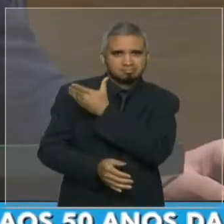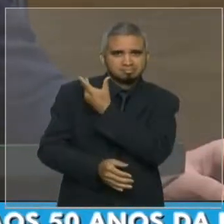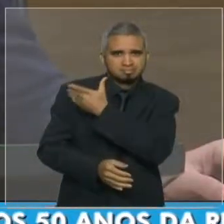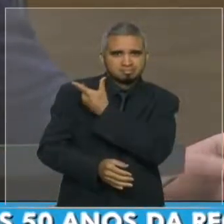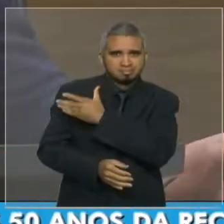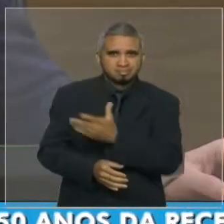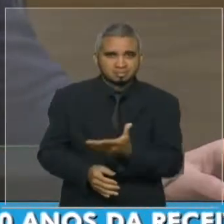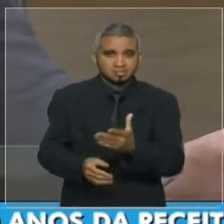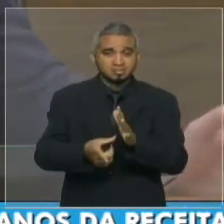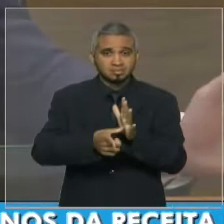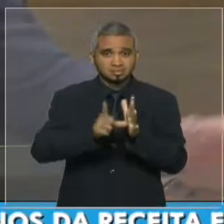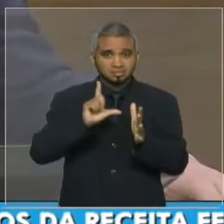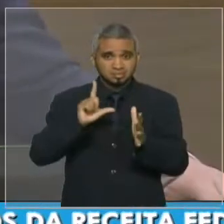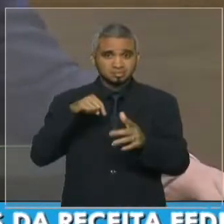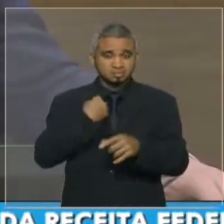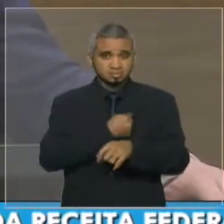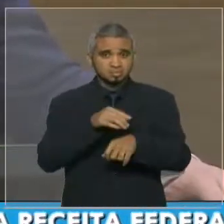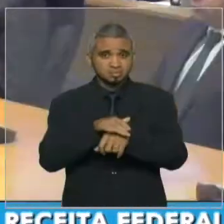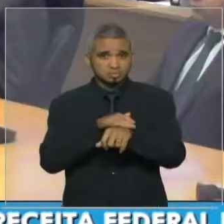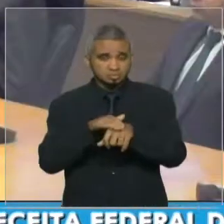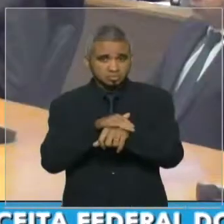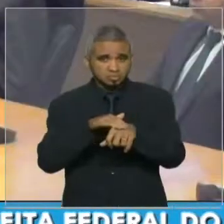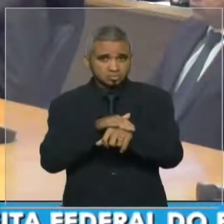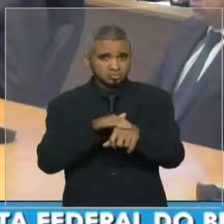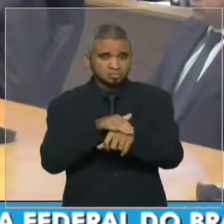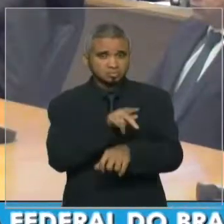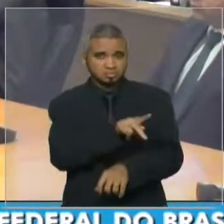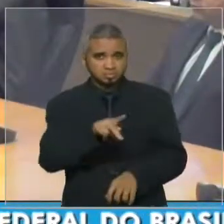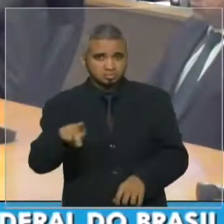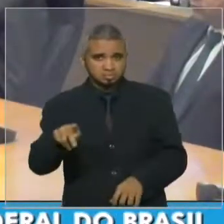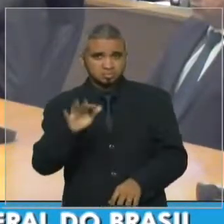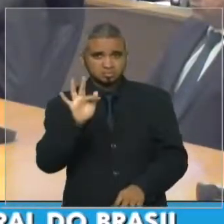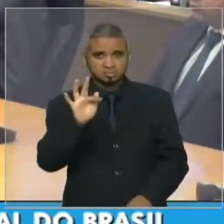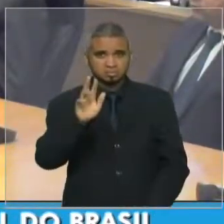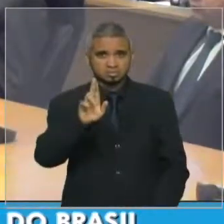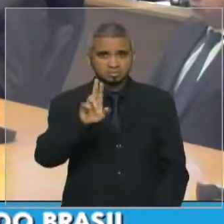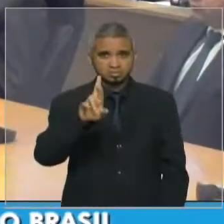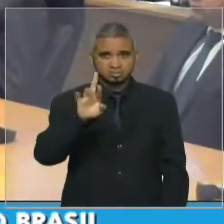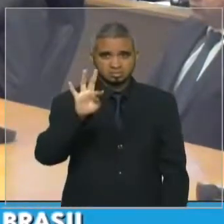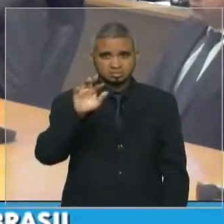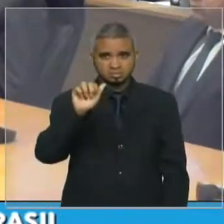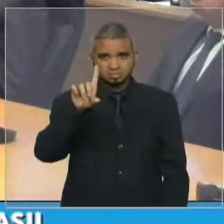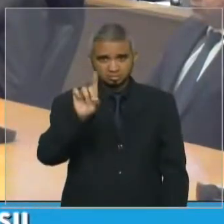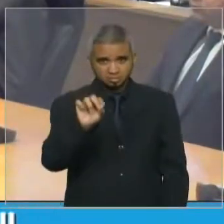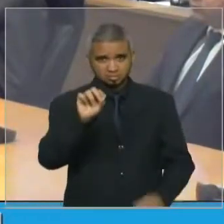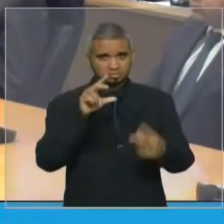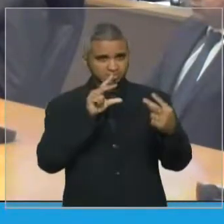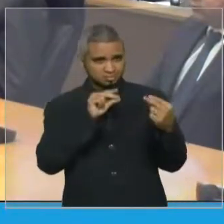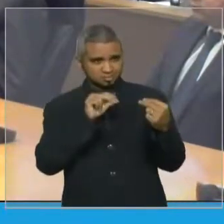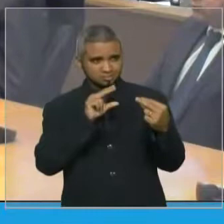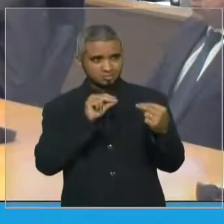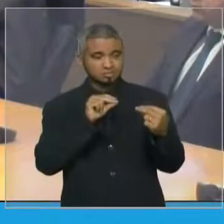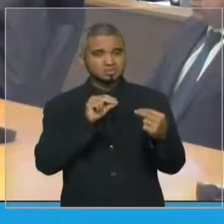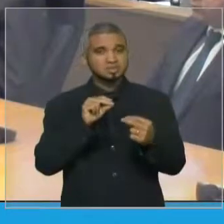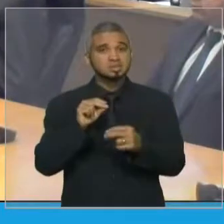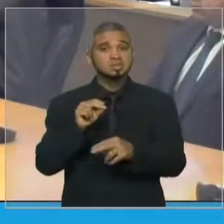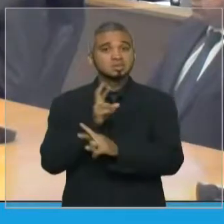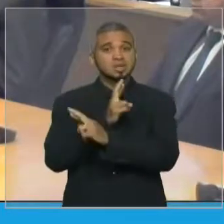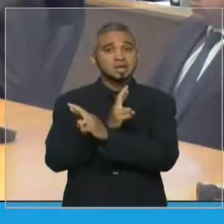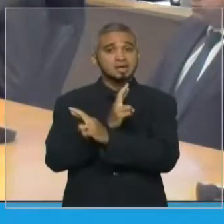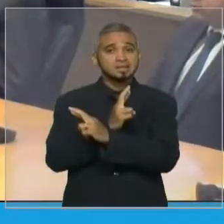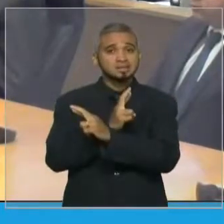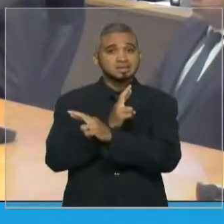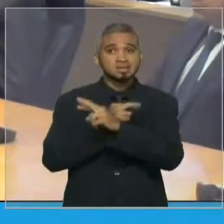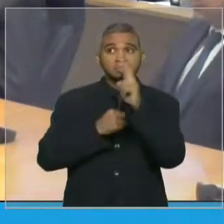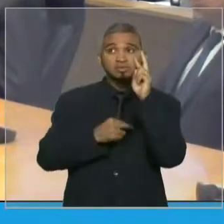conversar com o presidente Furtado, olham para a Receita e veem o rosto do